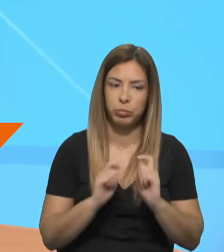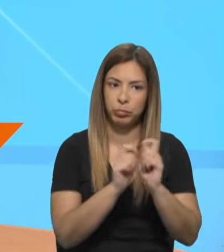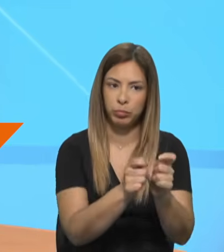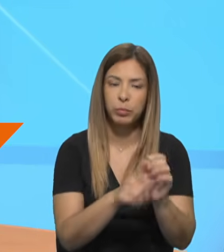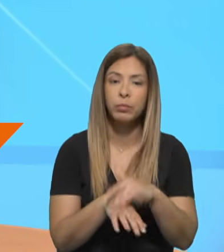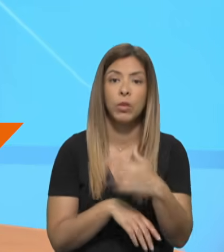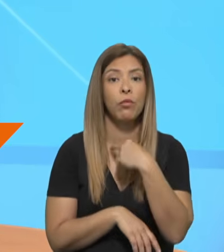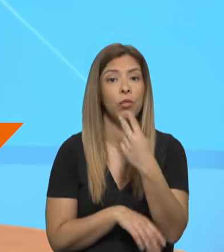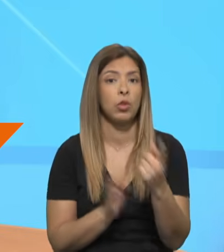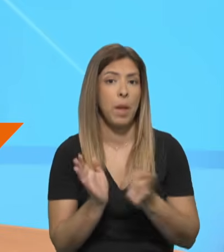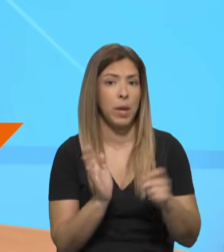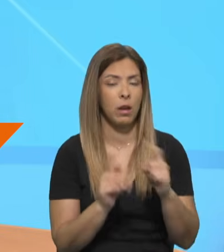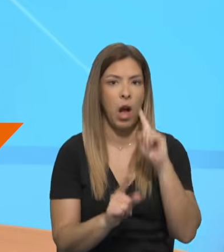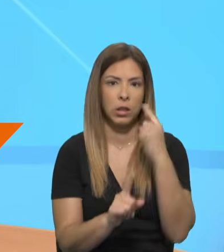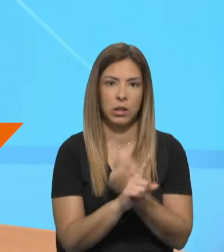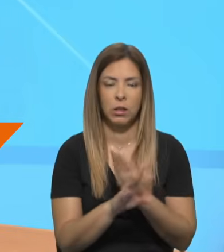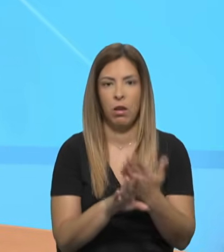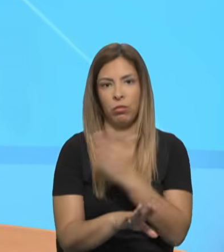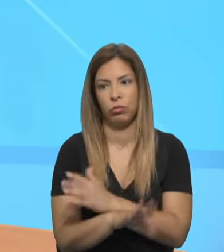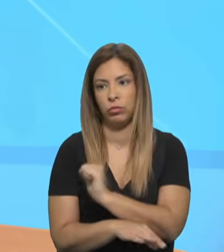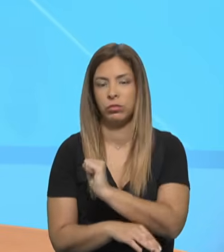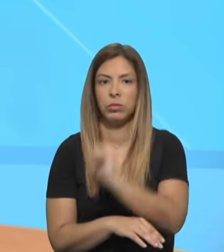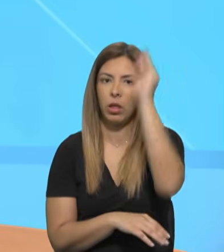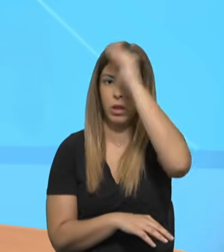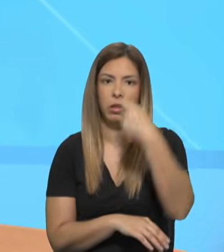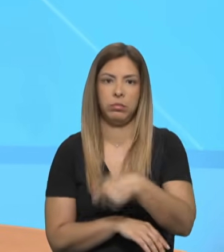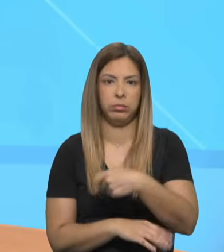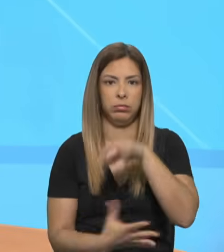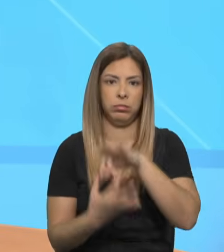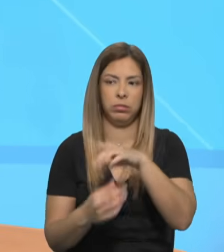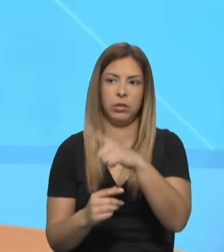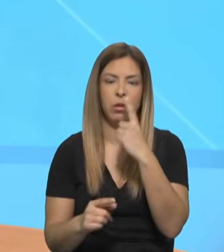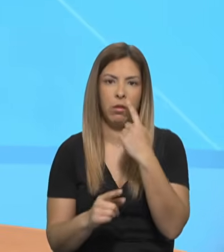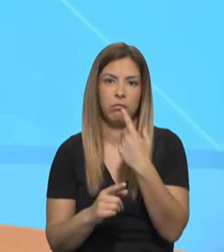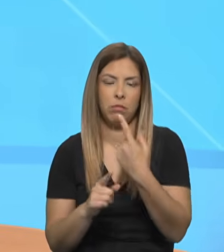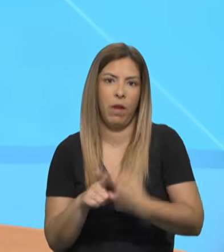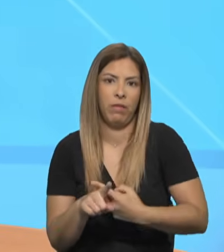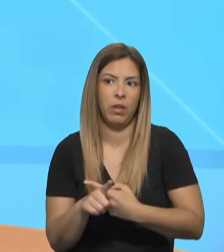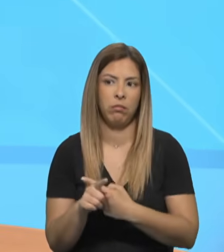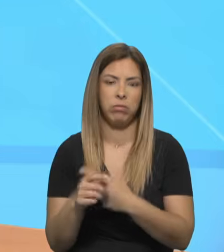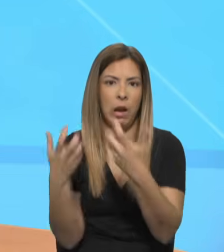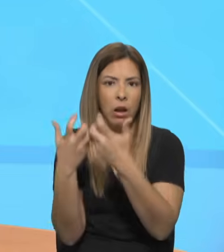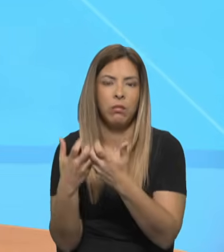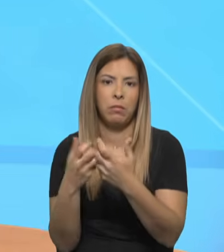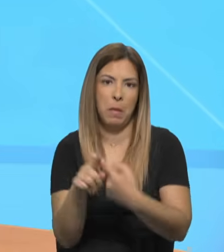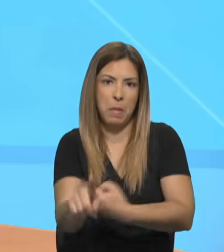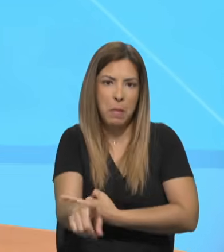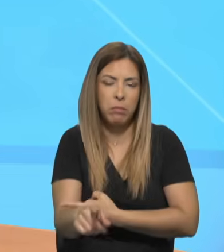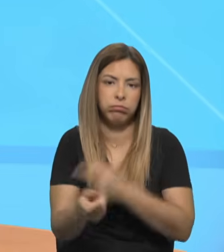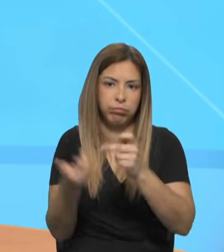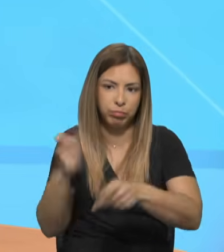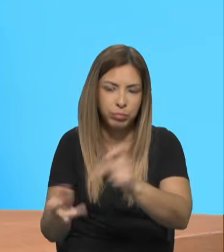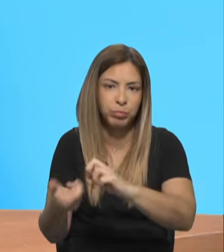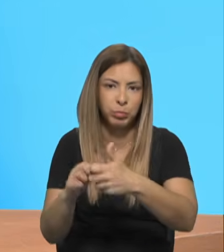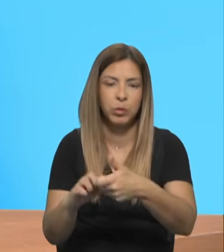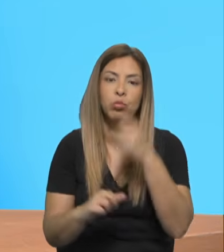que contrasta com outra voz, com ameaças permanentes de conflitos armados. Daqui a pouco falamos com Pedro Vaz